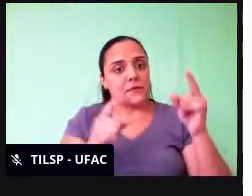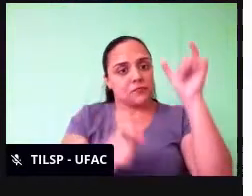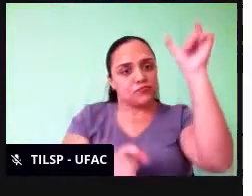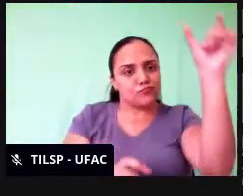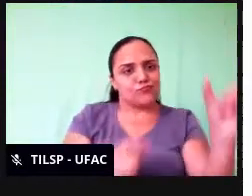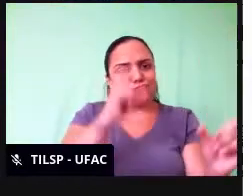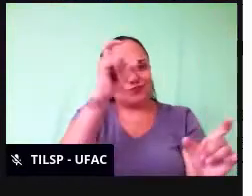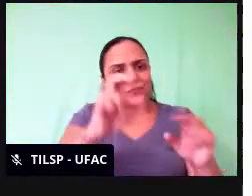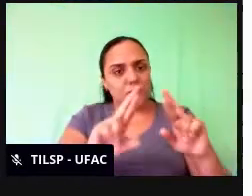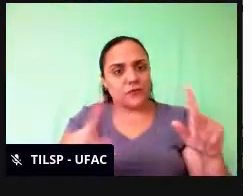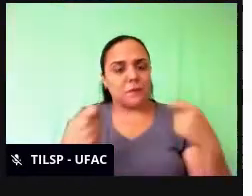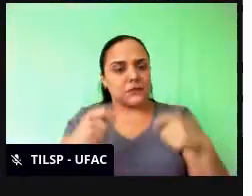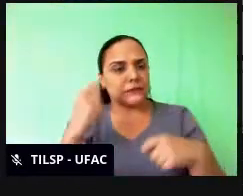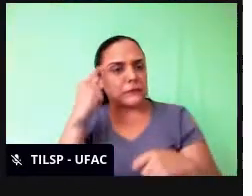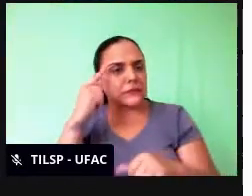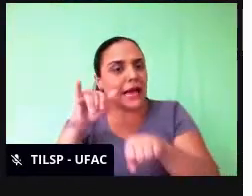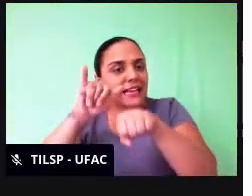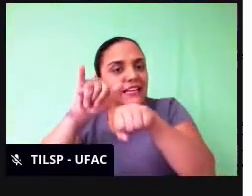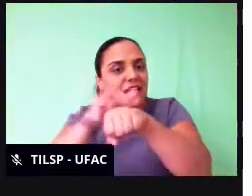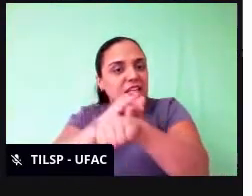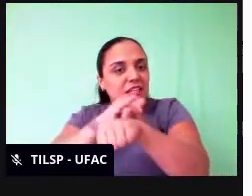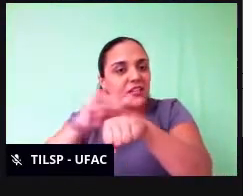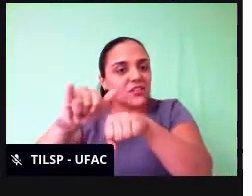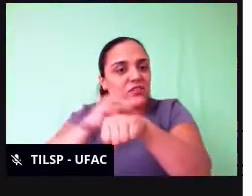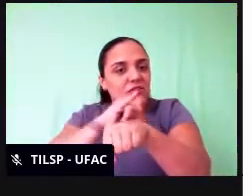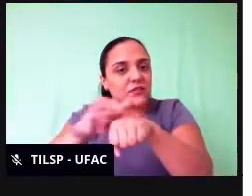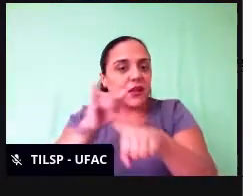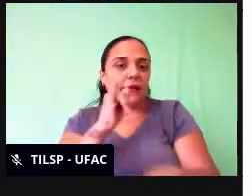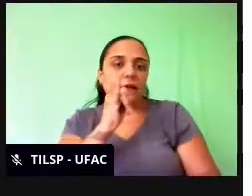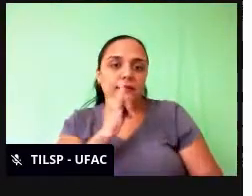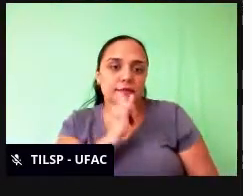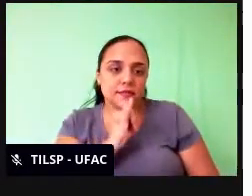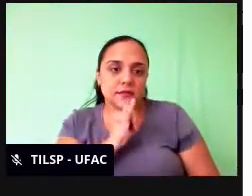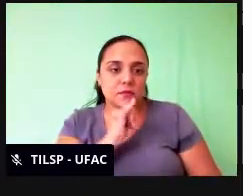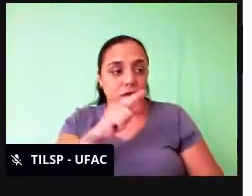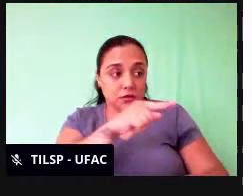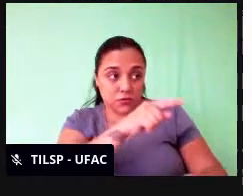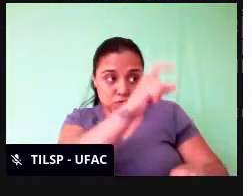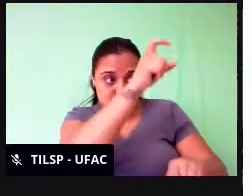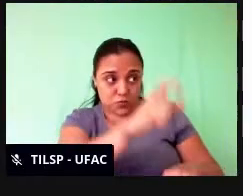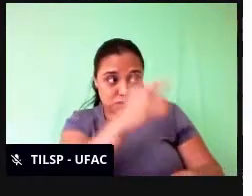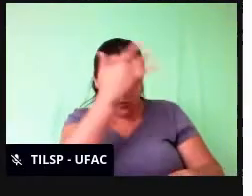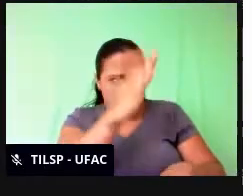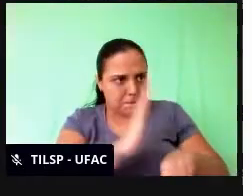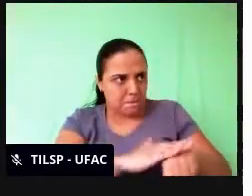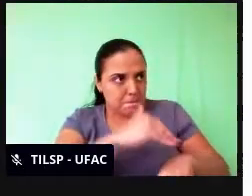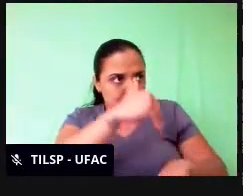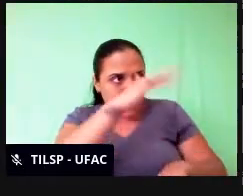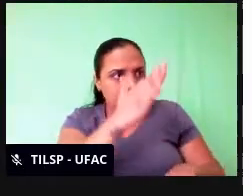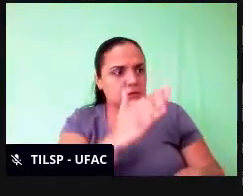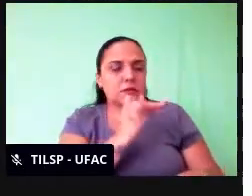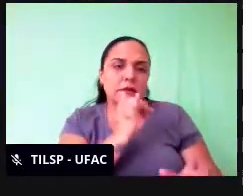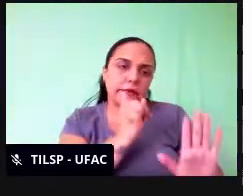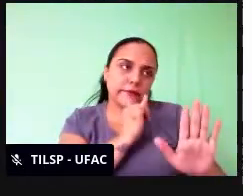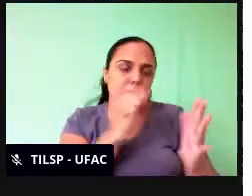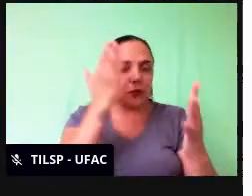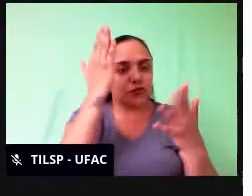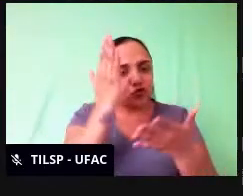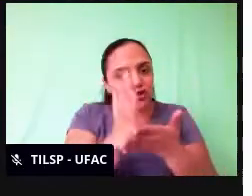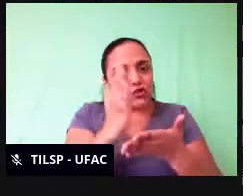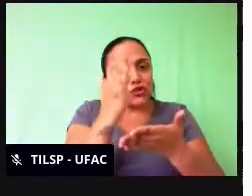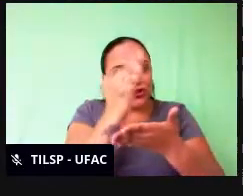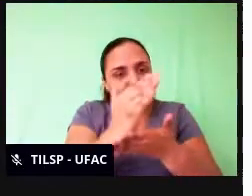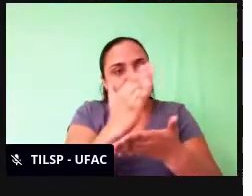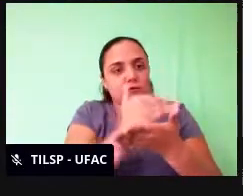como estratégia? Então, a gente busca fracionar mais suas refeições. Claro, a gente também coloca